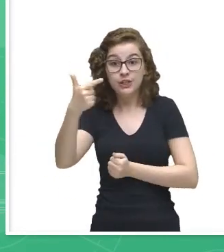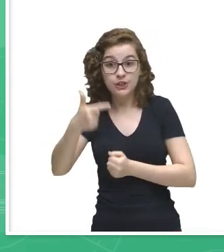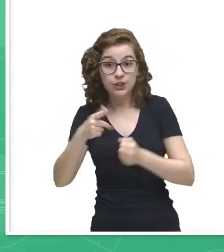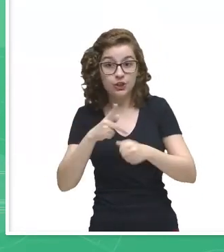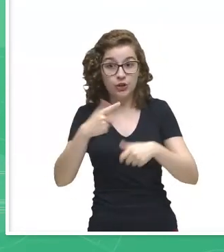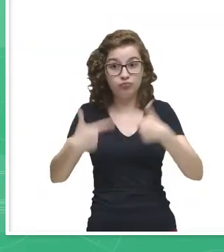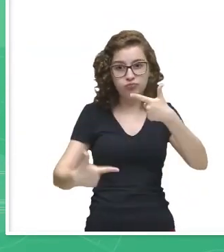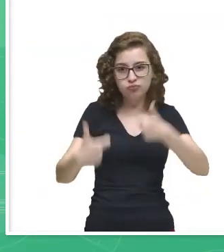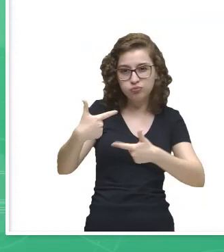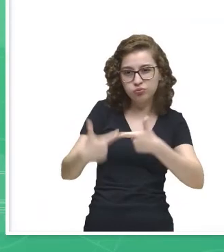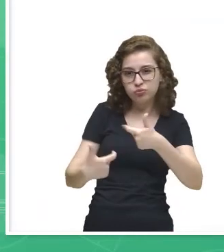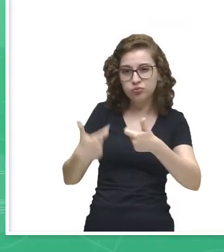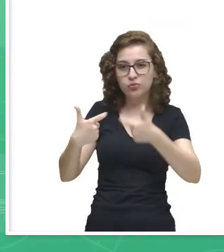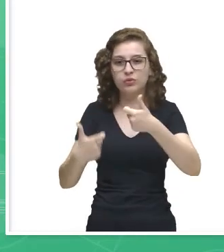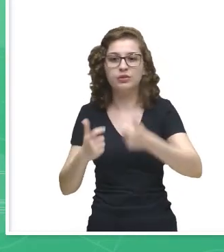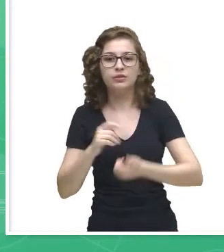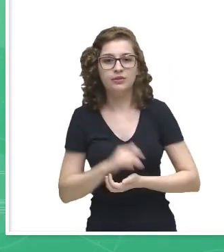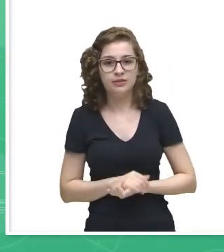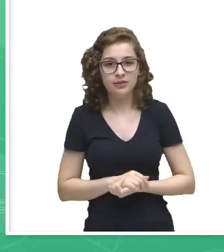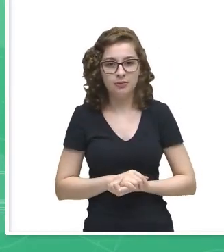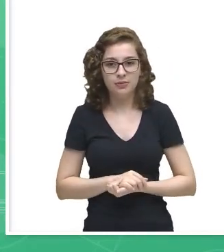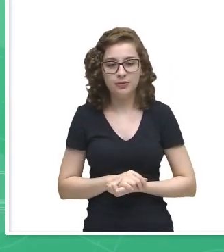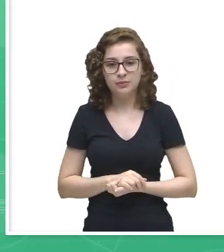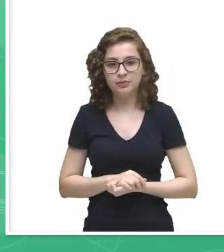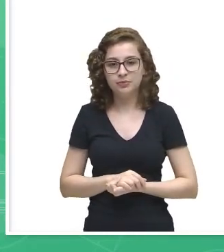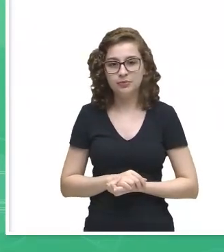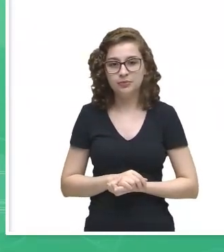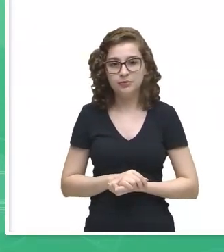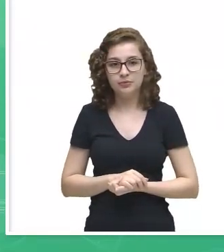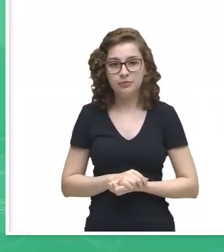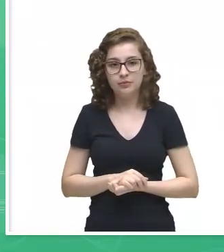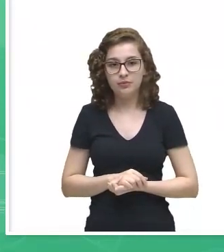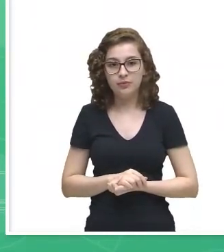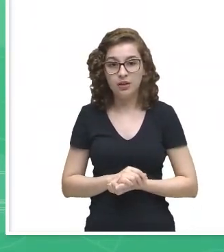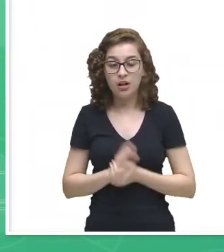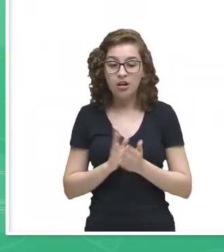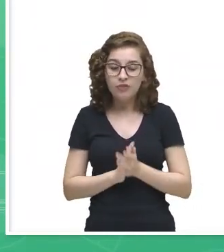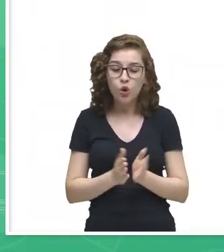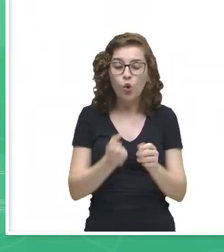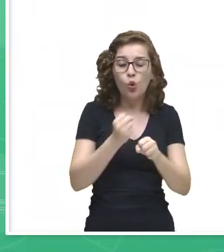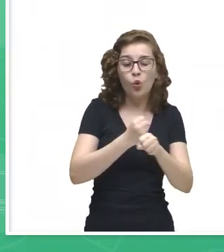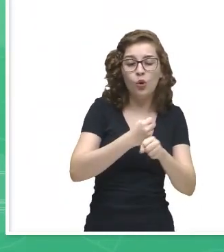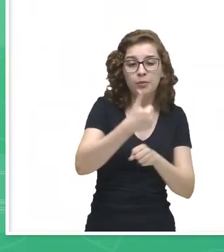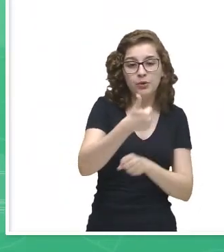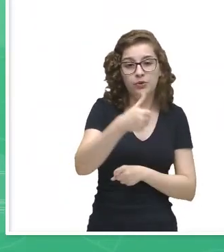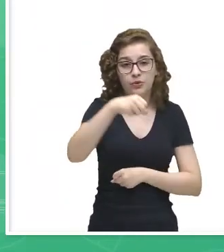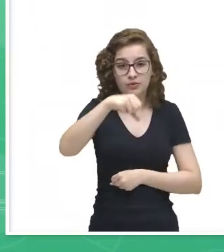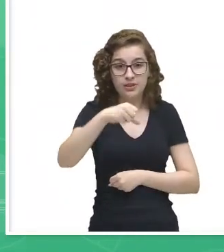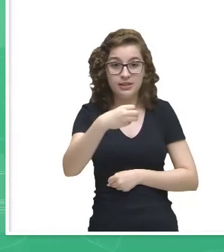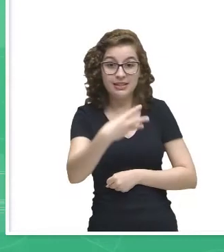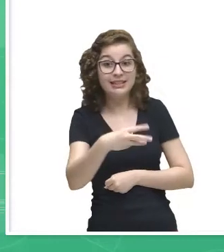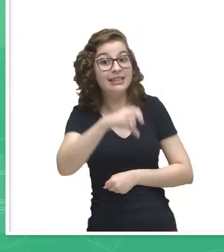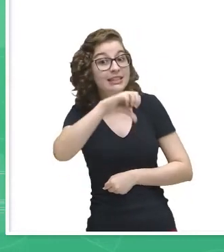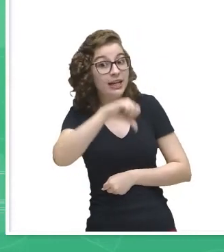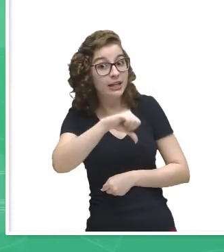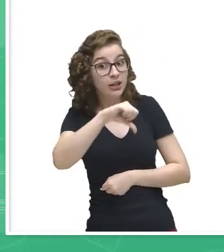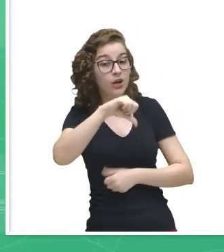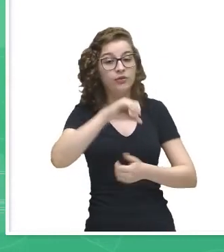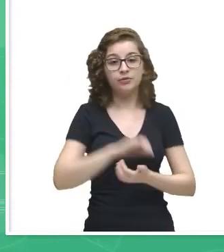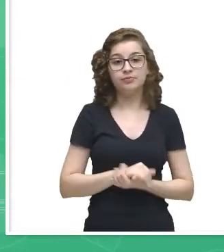por acontecer, né? E a gente sabe que vai acabar eclodindo em 1939, certo?